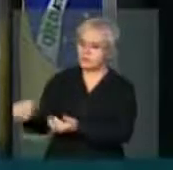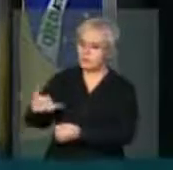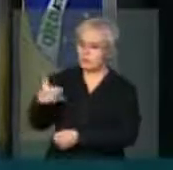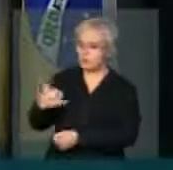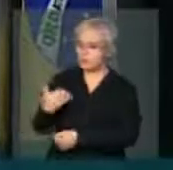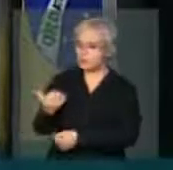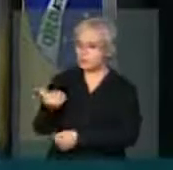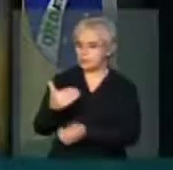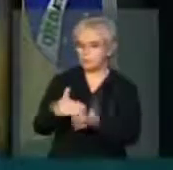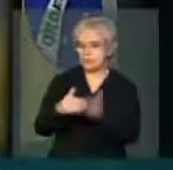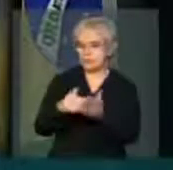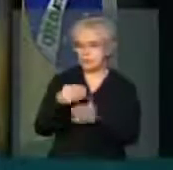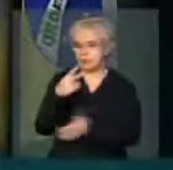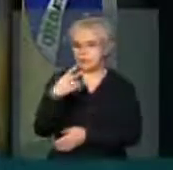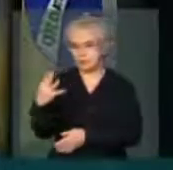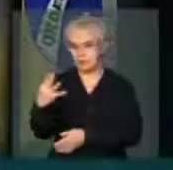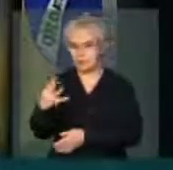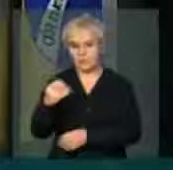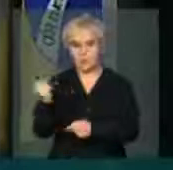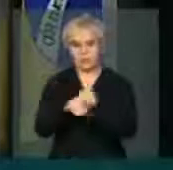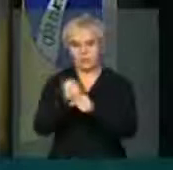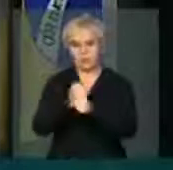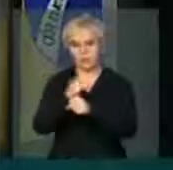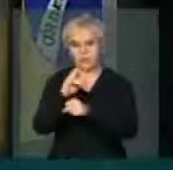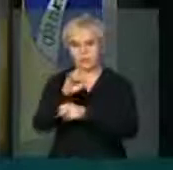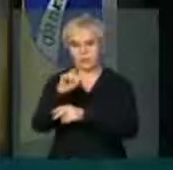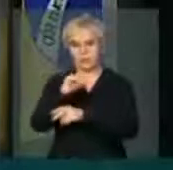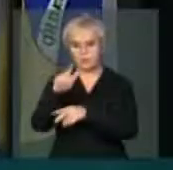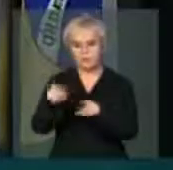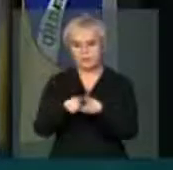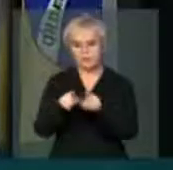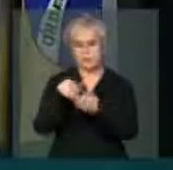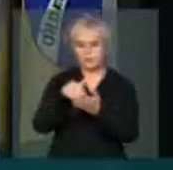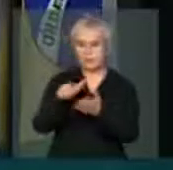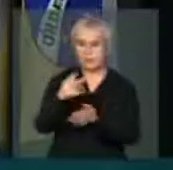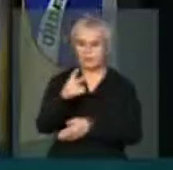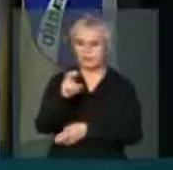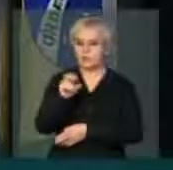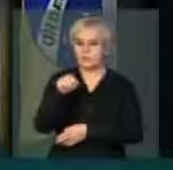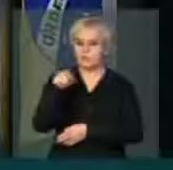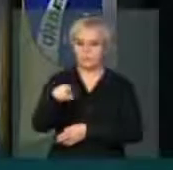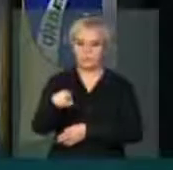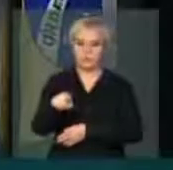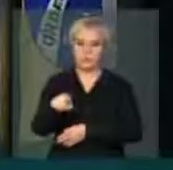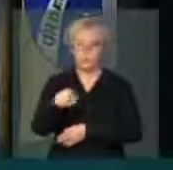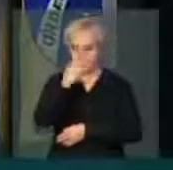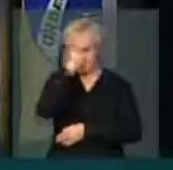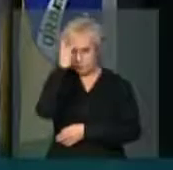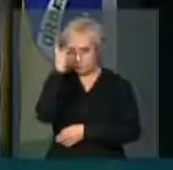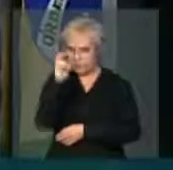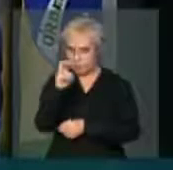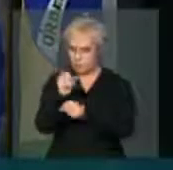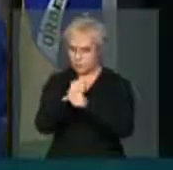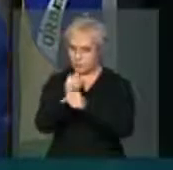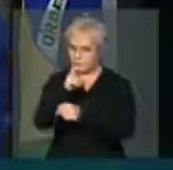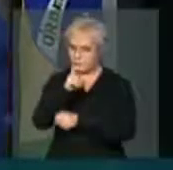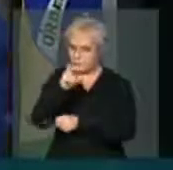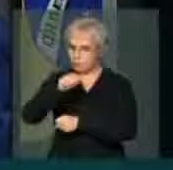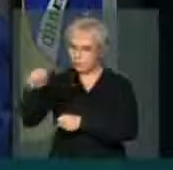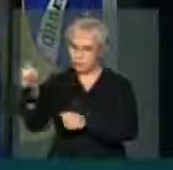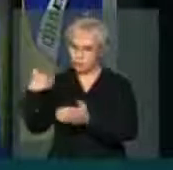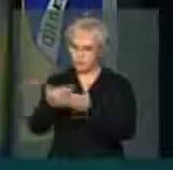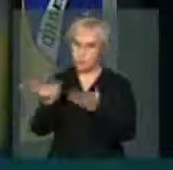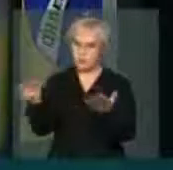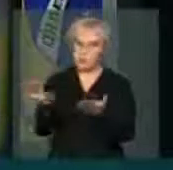24 anos. A construção civil, que dispensou 250 mil nos últimos 5 meses, deve fechar